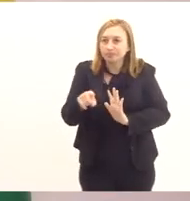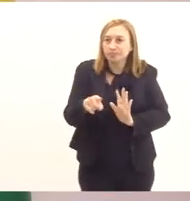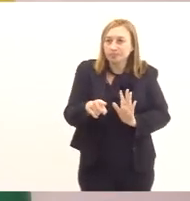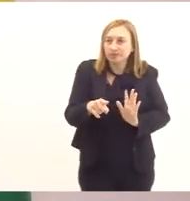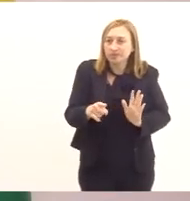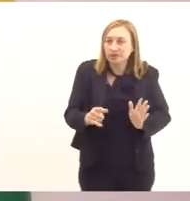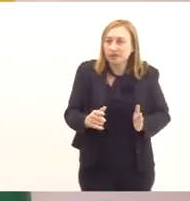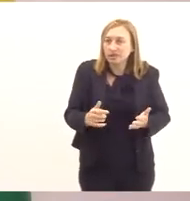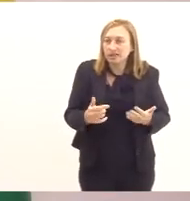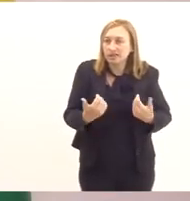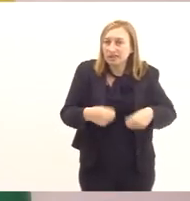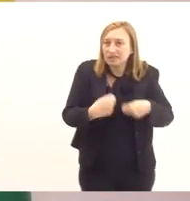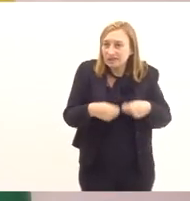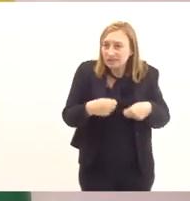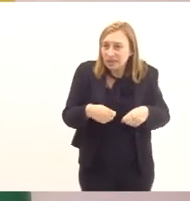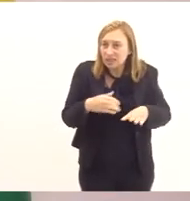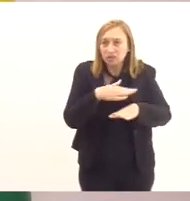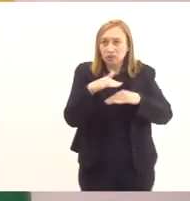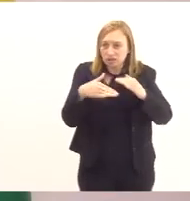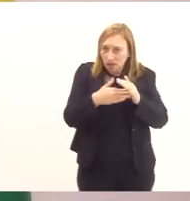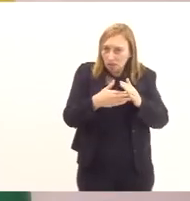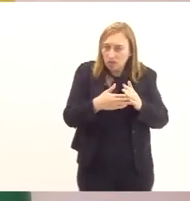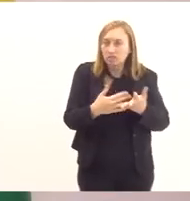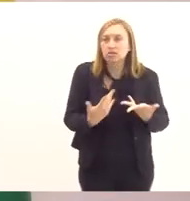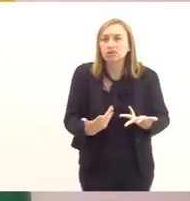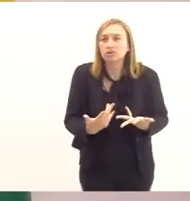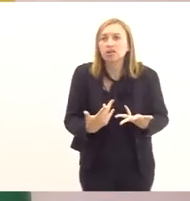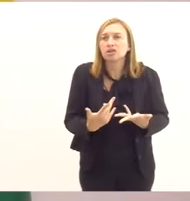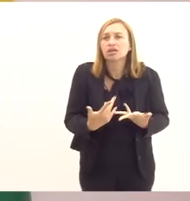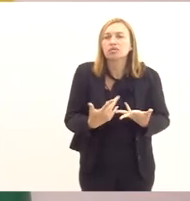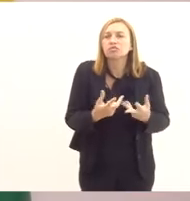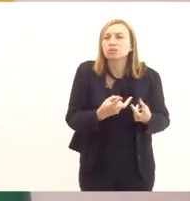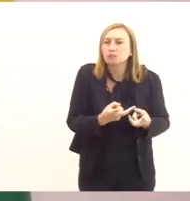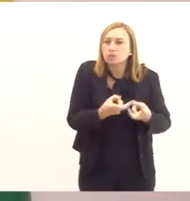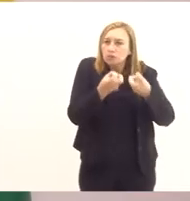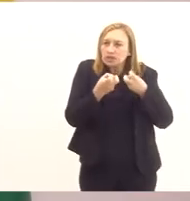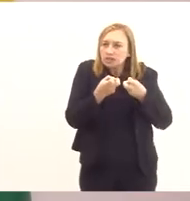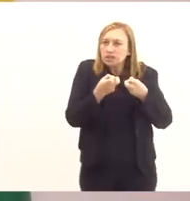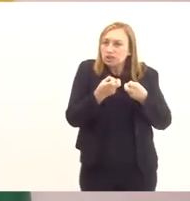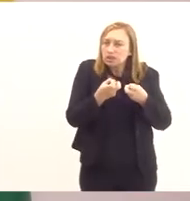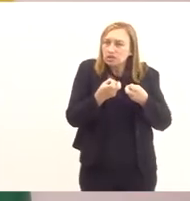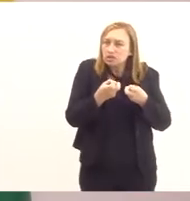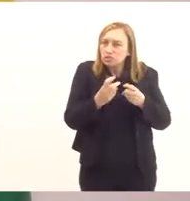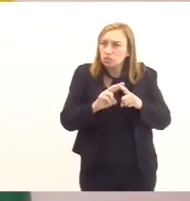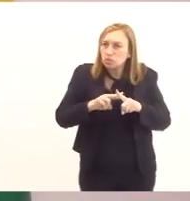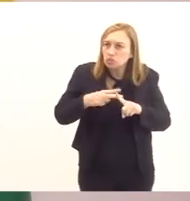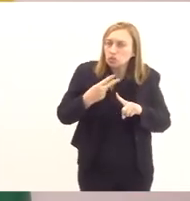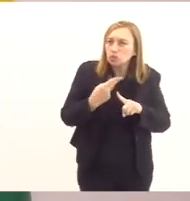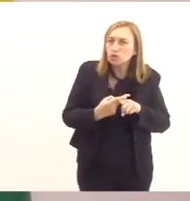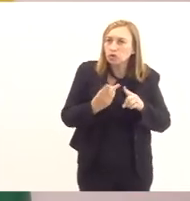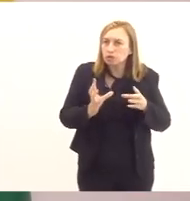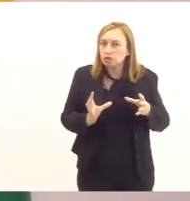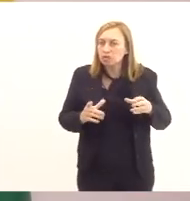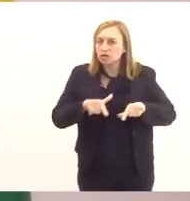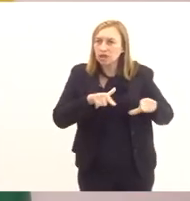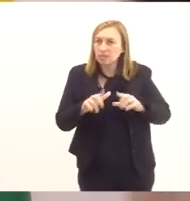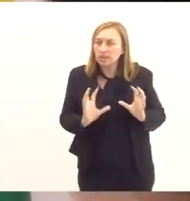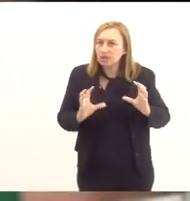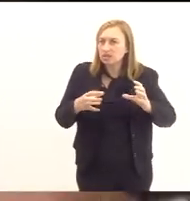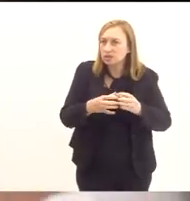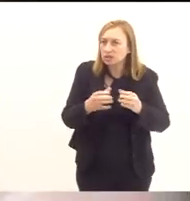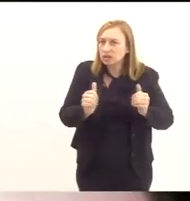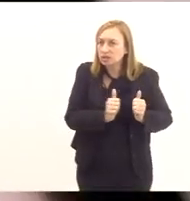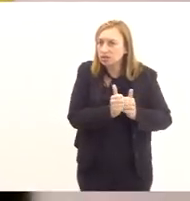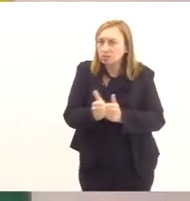em vulnerabilidade total e pelo que a gente percebe os desdobramentos dessa comissão estão caminhando muito